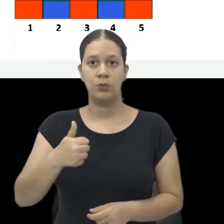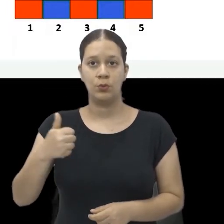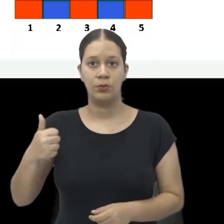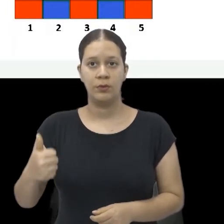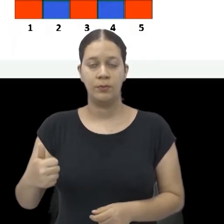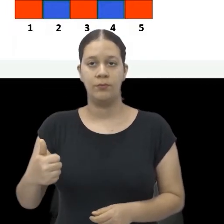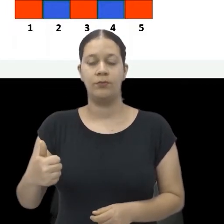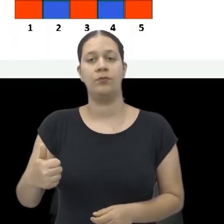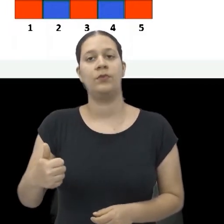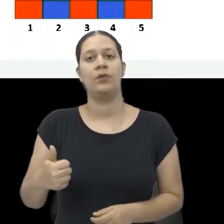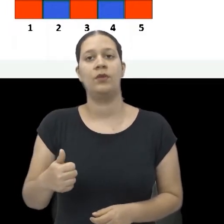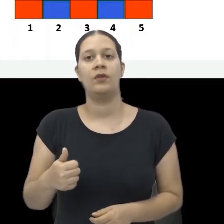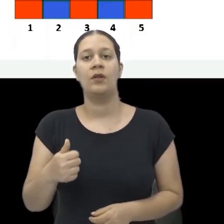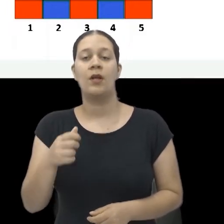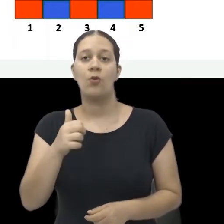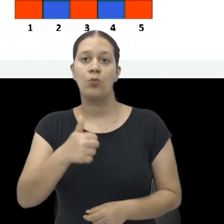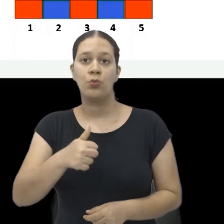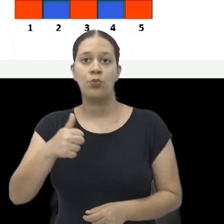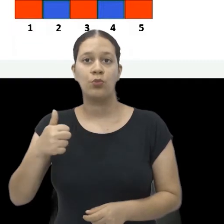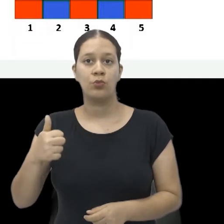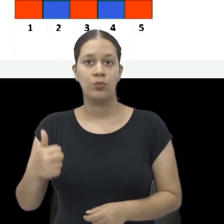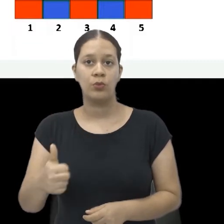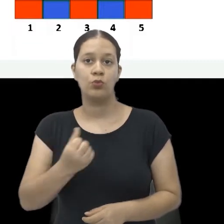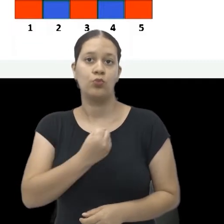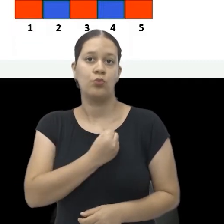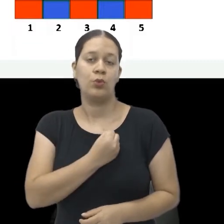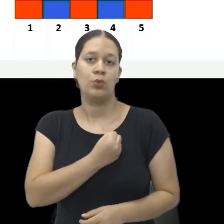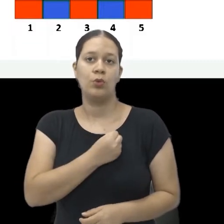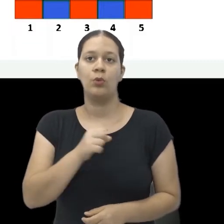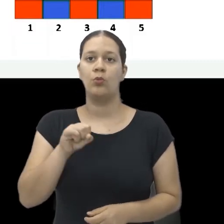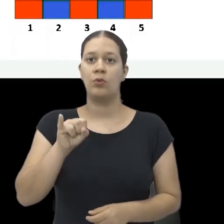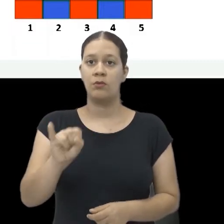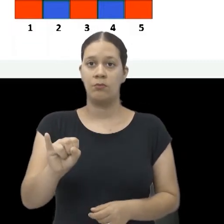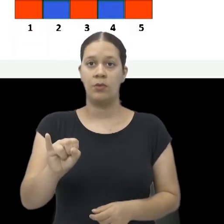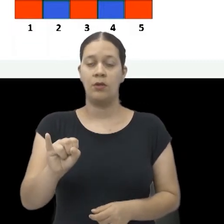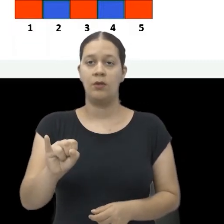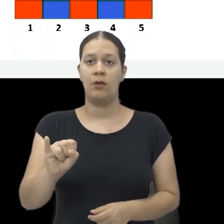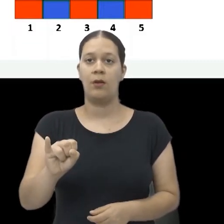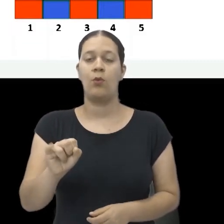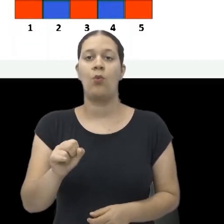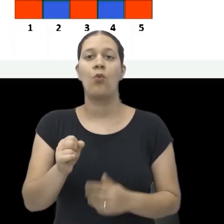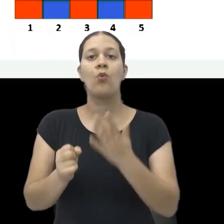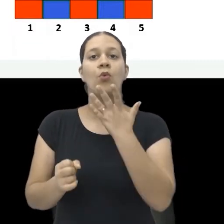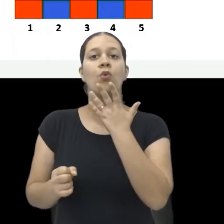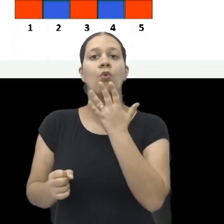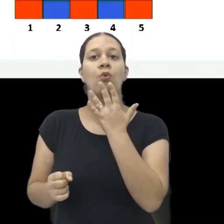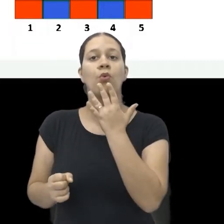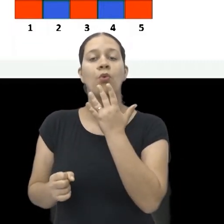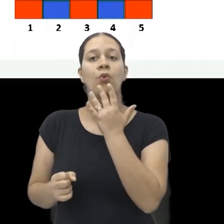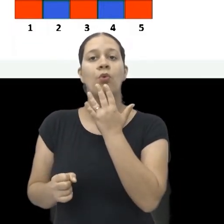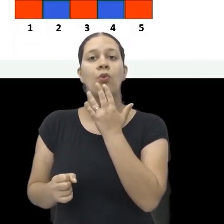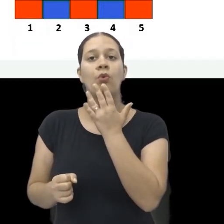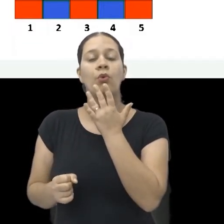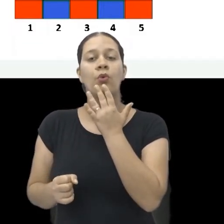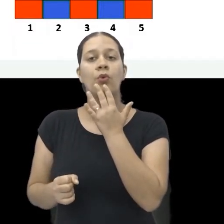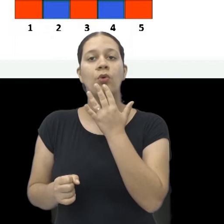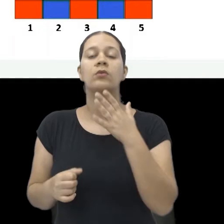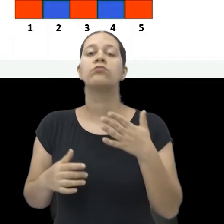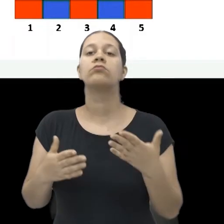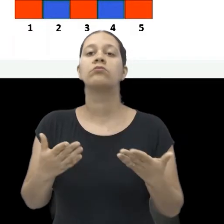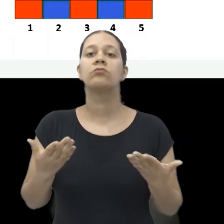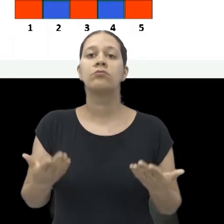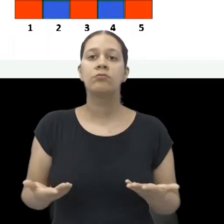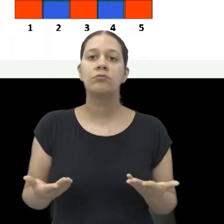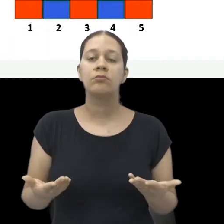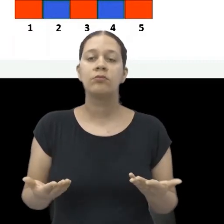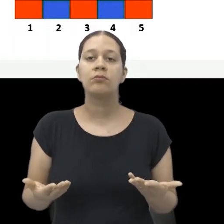de número 11, já que 11 é um número ímpar, então a cor dessa coluna